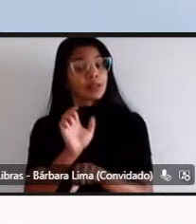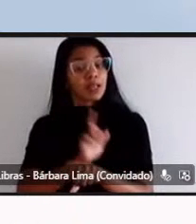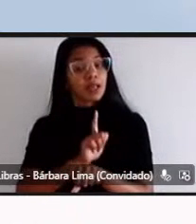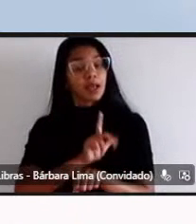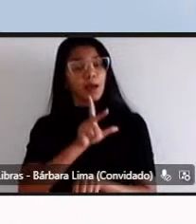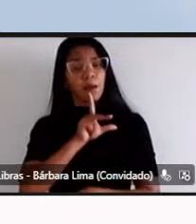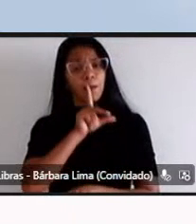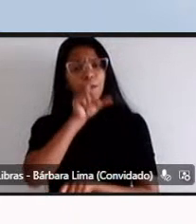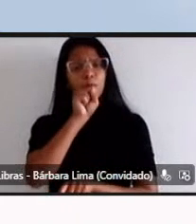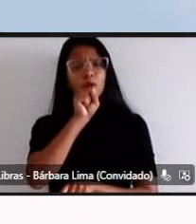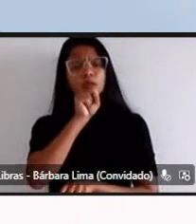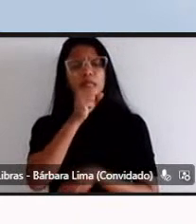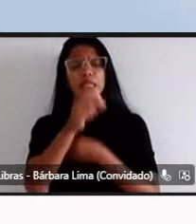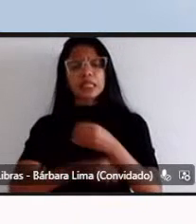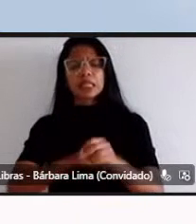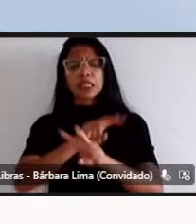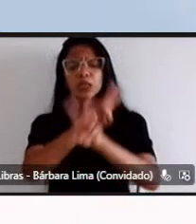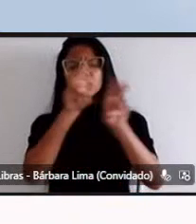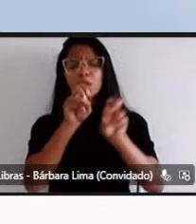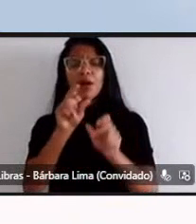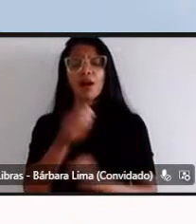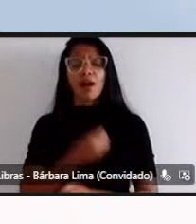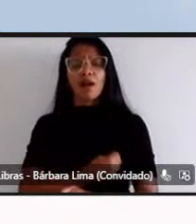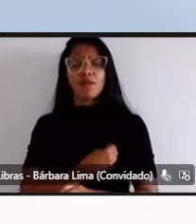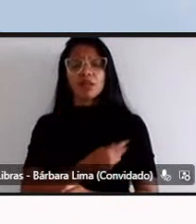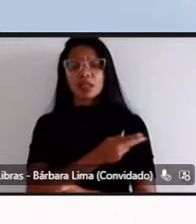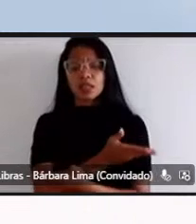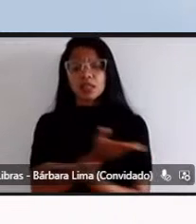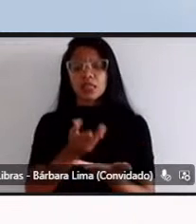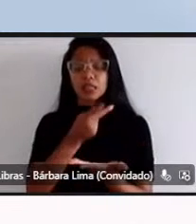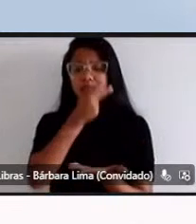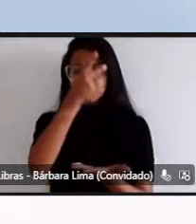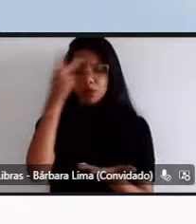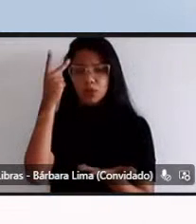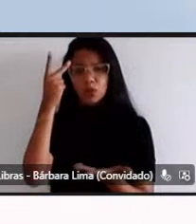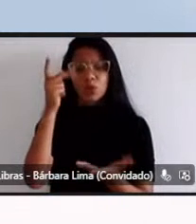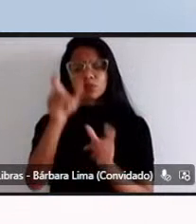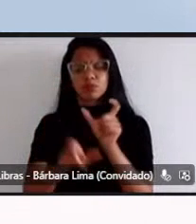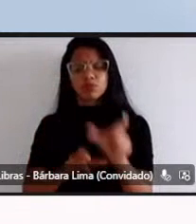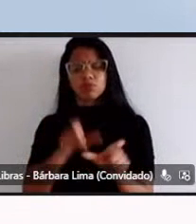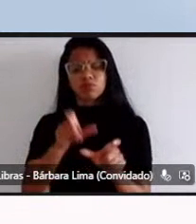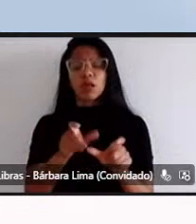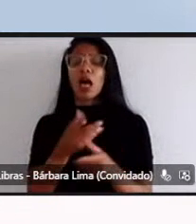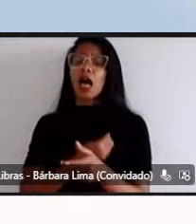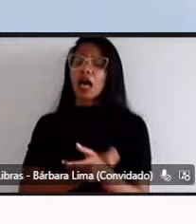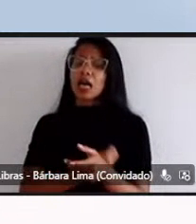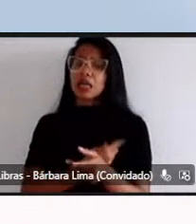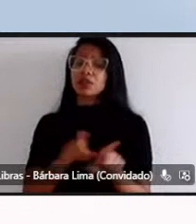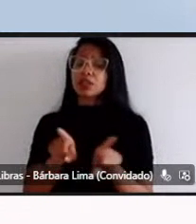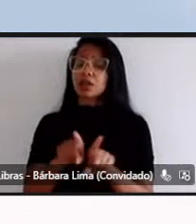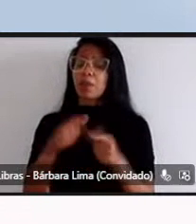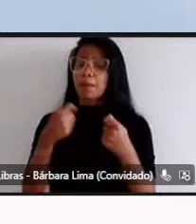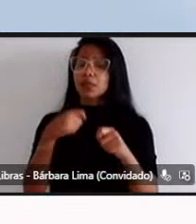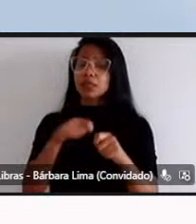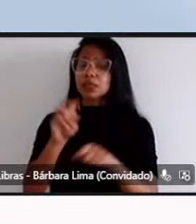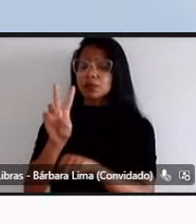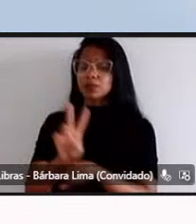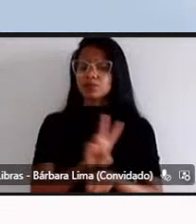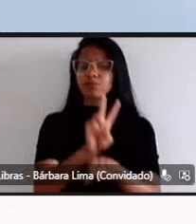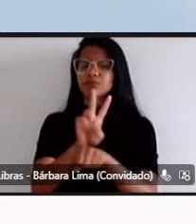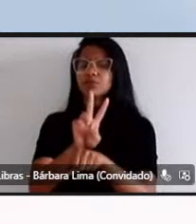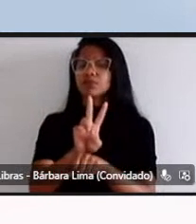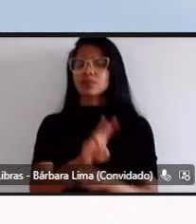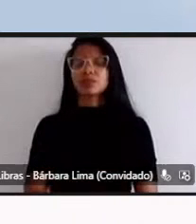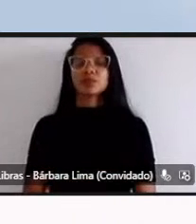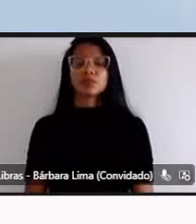vida das pessoas, os direitos das pessoas devem ser protegidos. And this is the rule of law